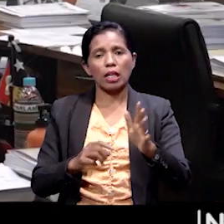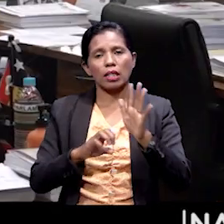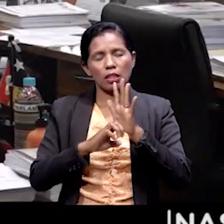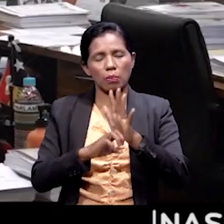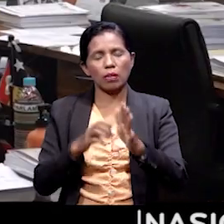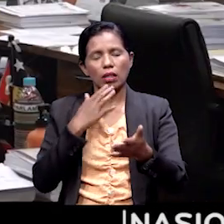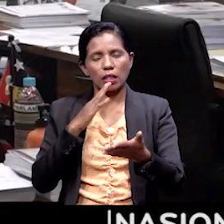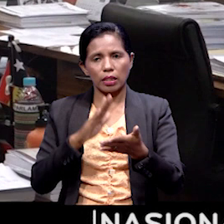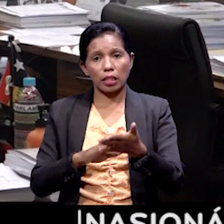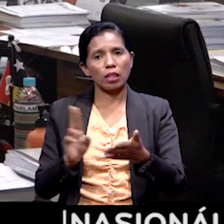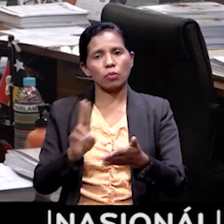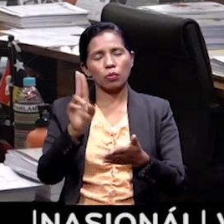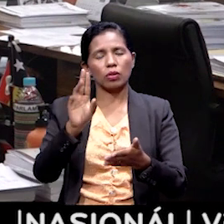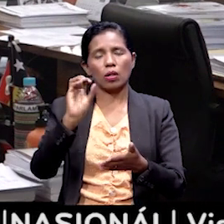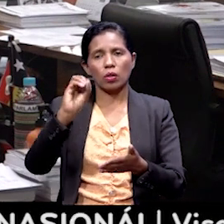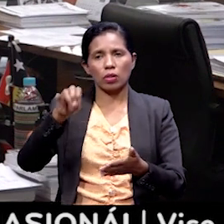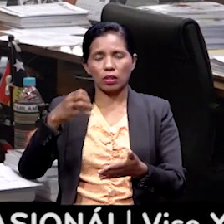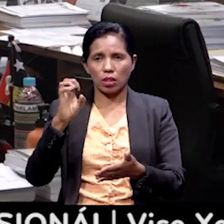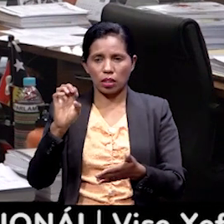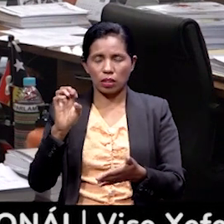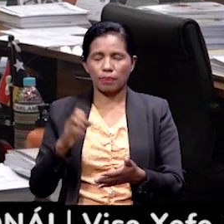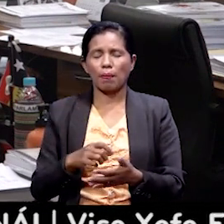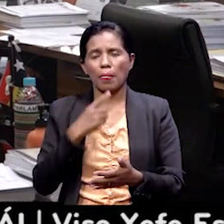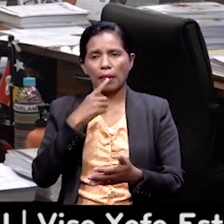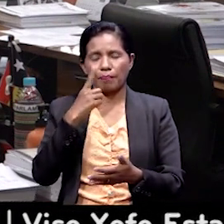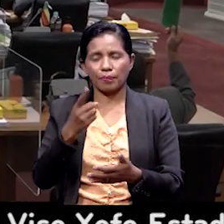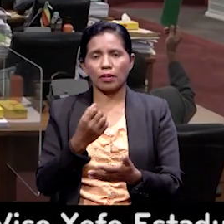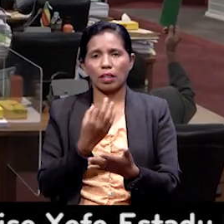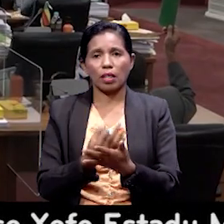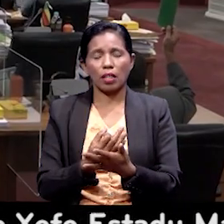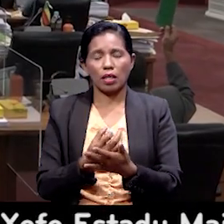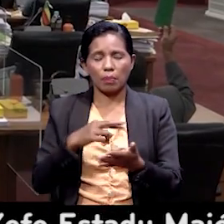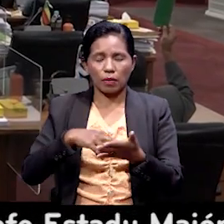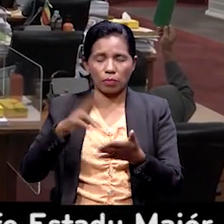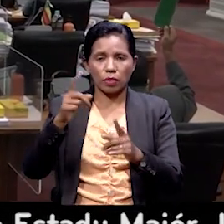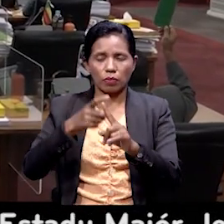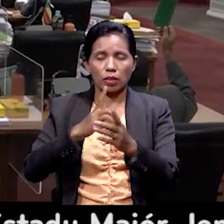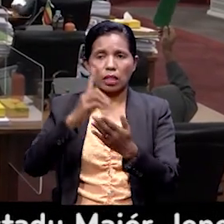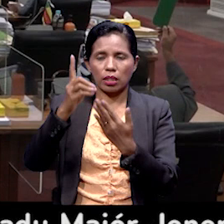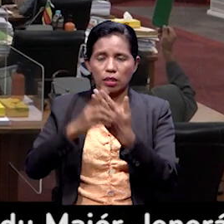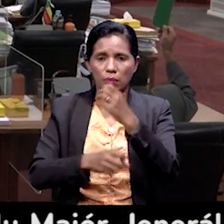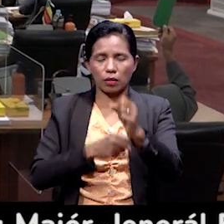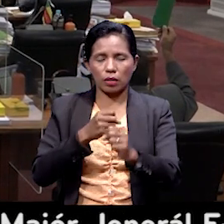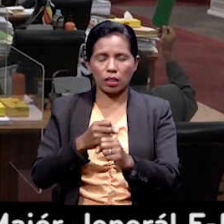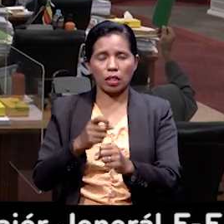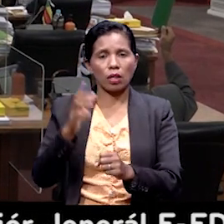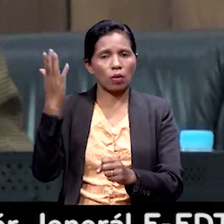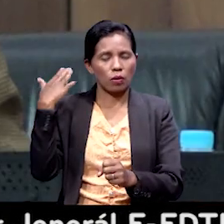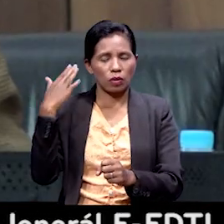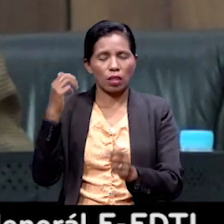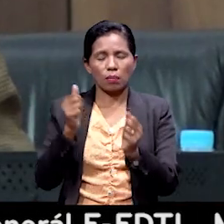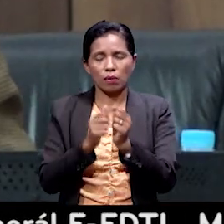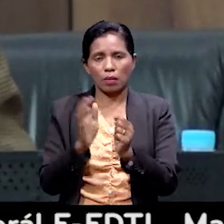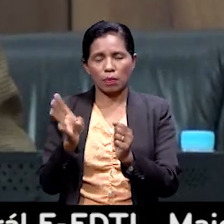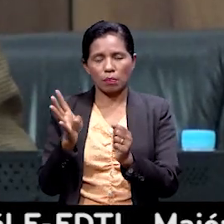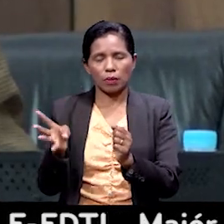Os detinen ring rua ronurusin ida, o montante bilhão ida resin, aprovado ia full em dezembro tinen koto, o voto a favor hat nulu resin